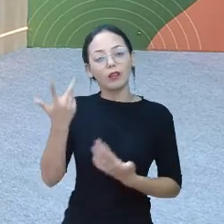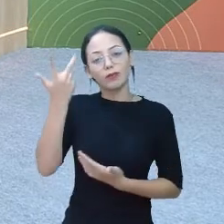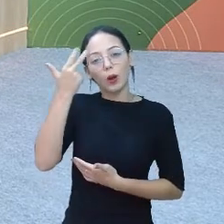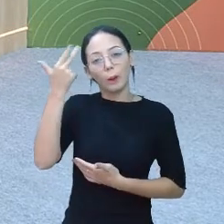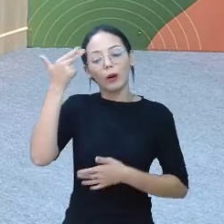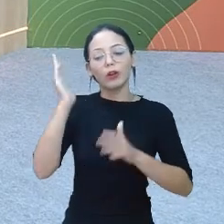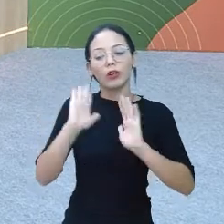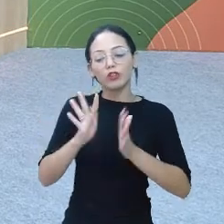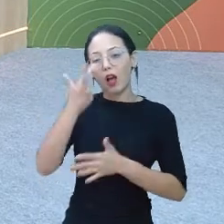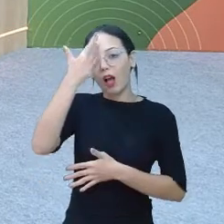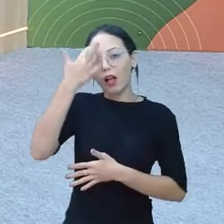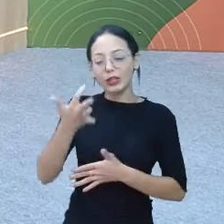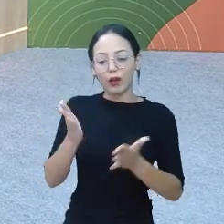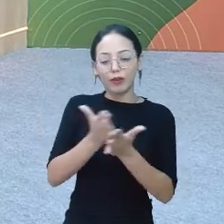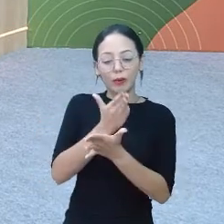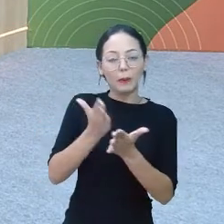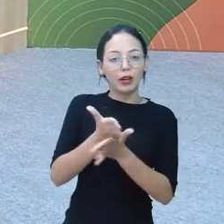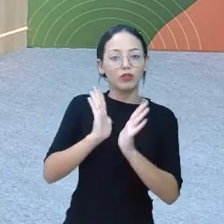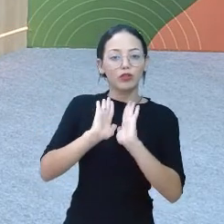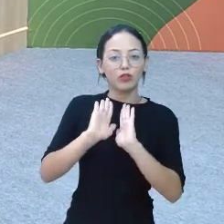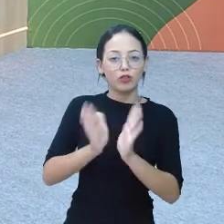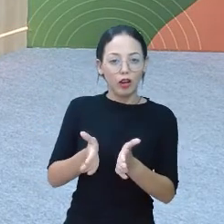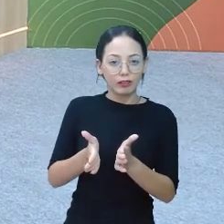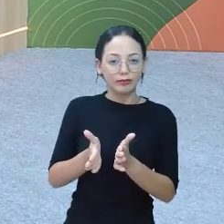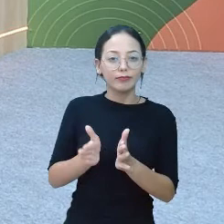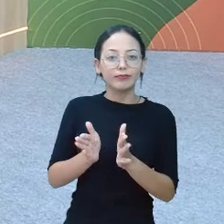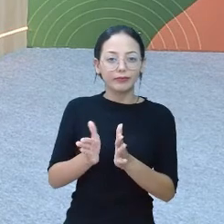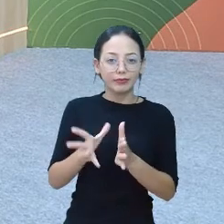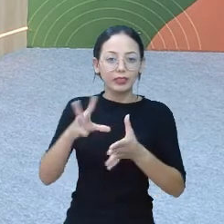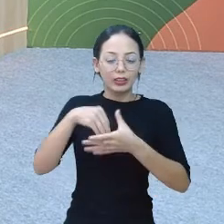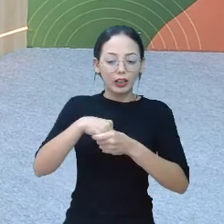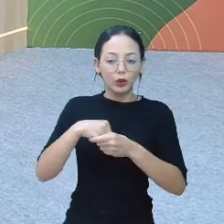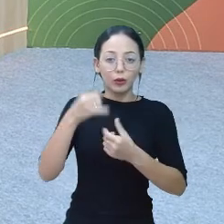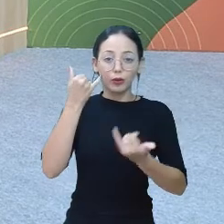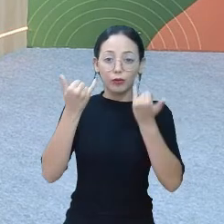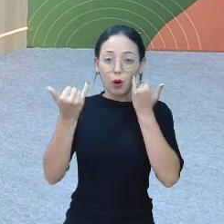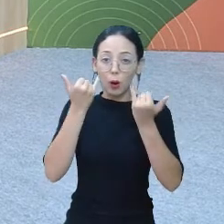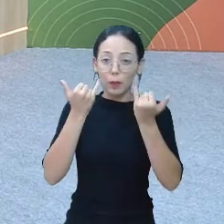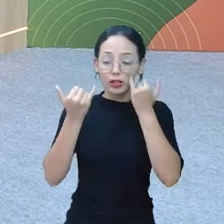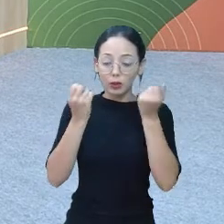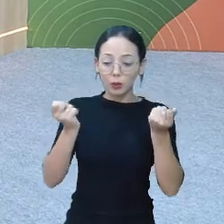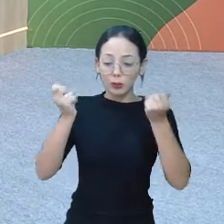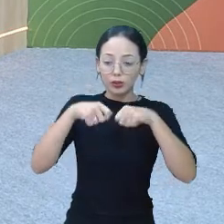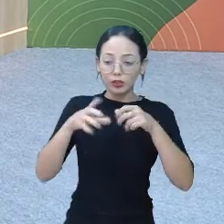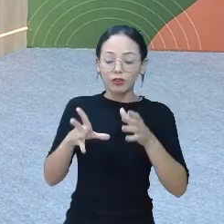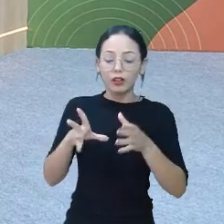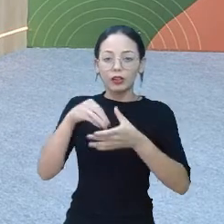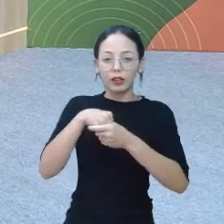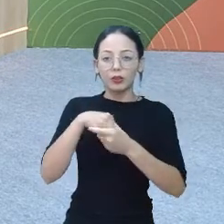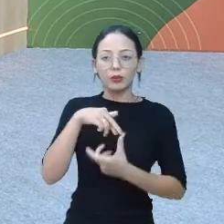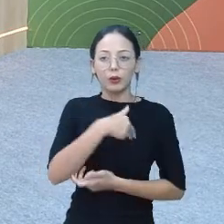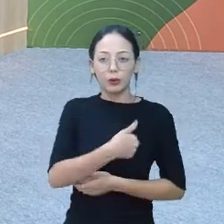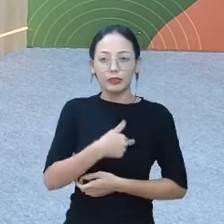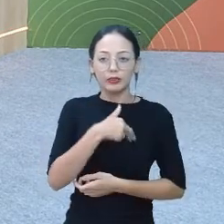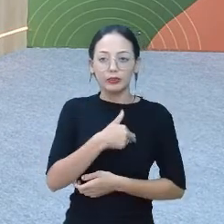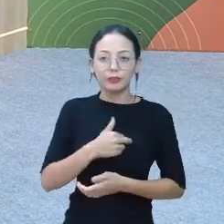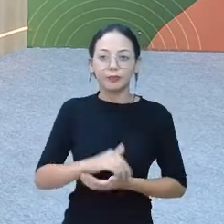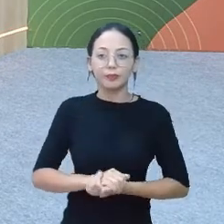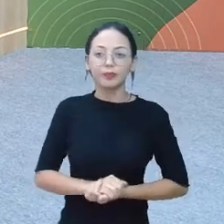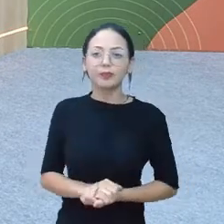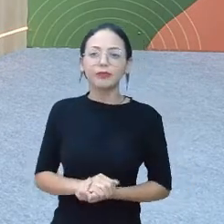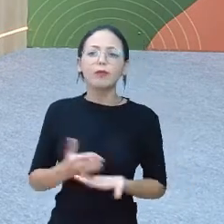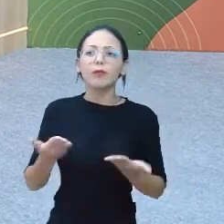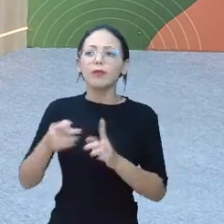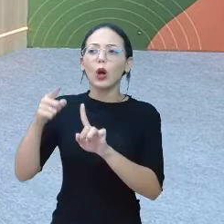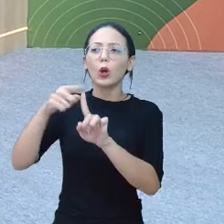ele tente resolver o máximo de conflitos e de informações possíveis dentro do romance, tá certo? Os